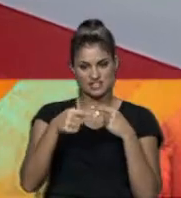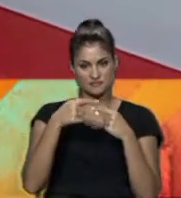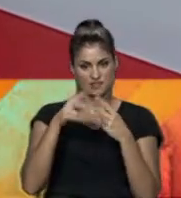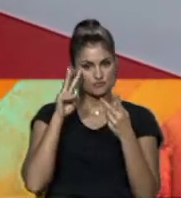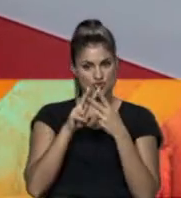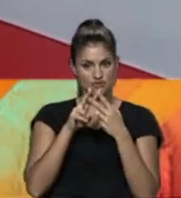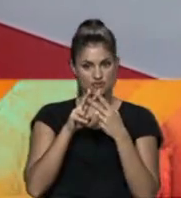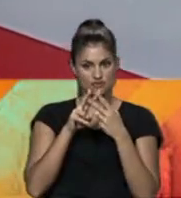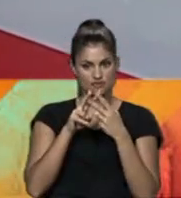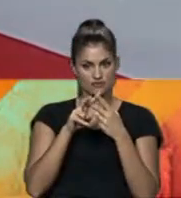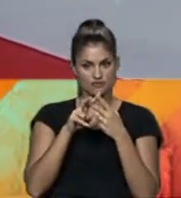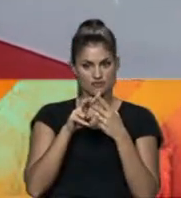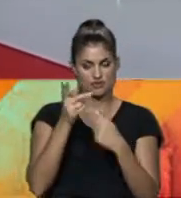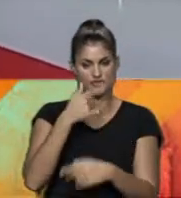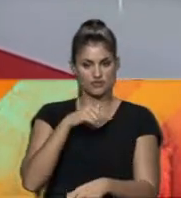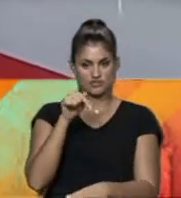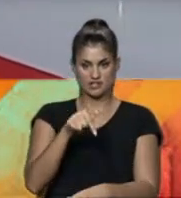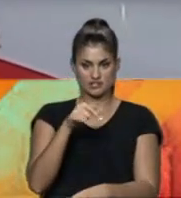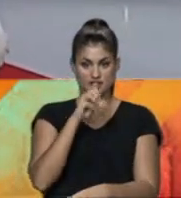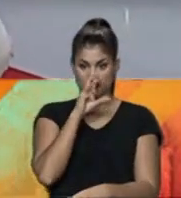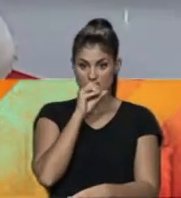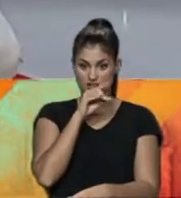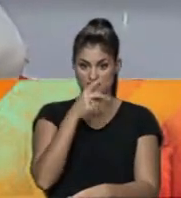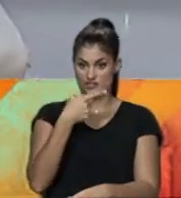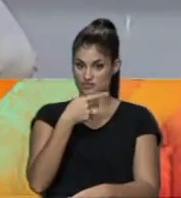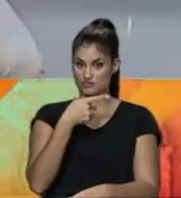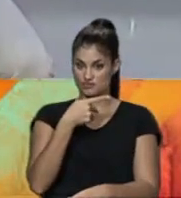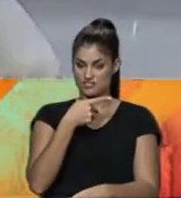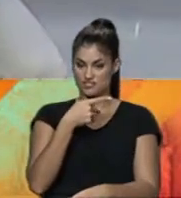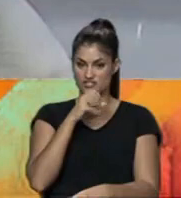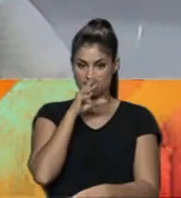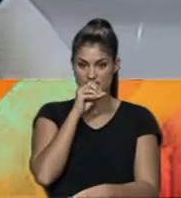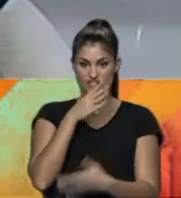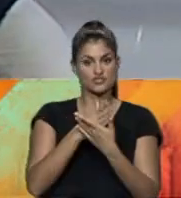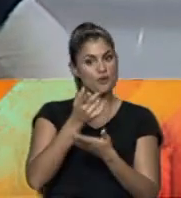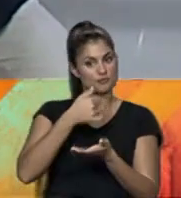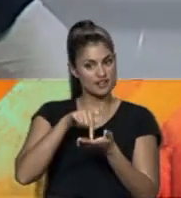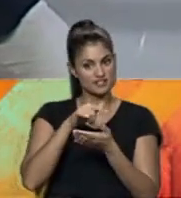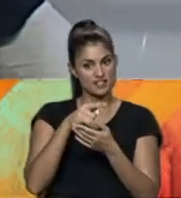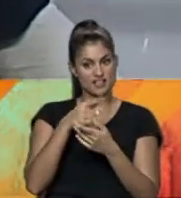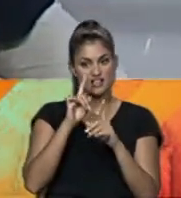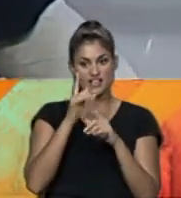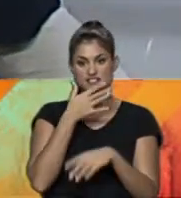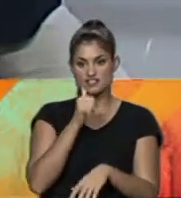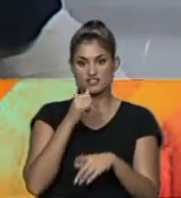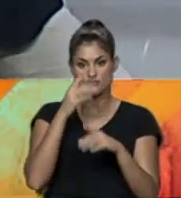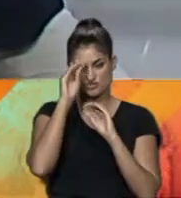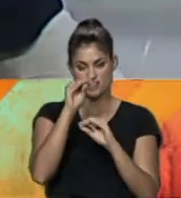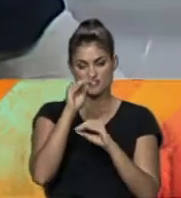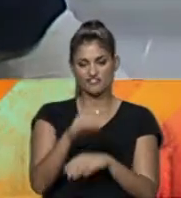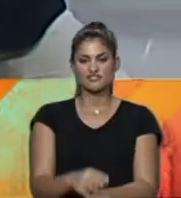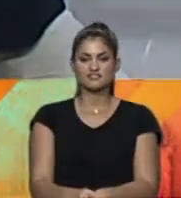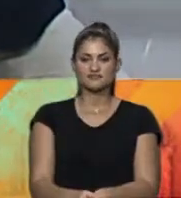virmos. E enquanto nós ficamos aqui a admirar, eu e a Paula ficamos a admirar apenas o prato, a Sónia vai deixar-nos um conselho.